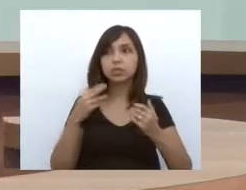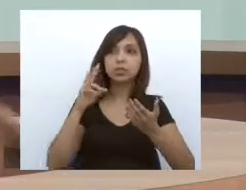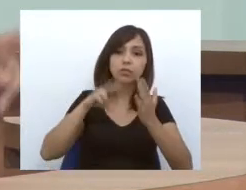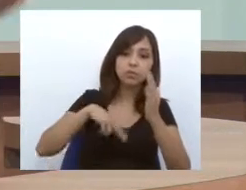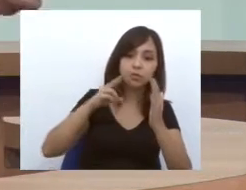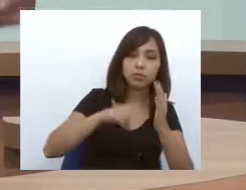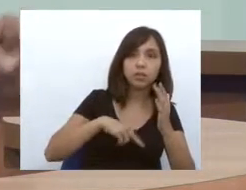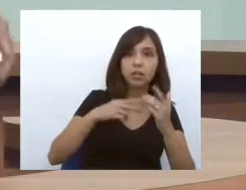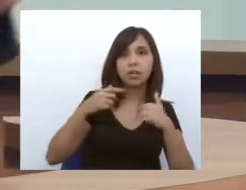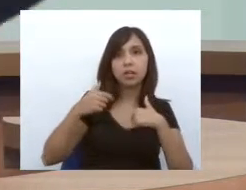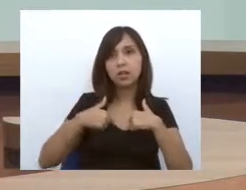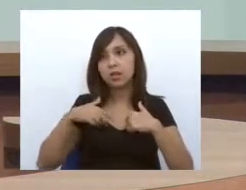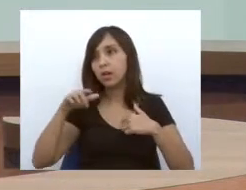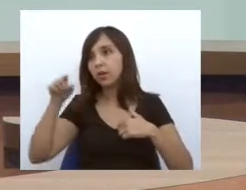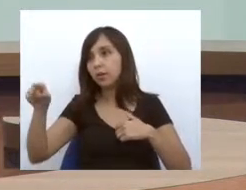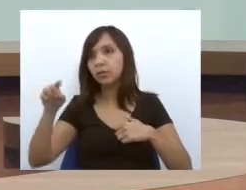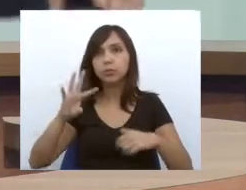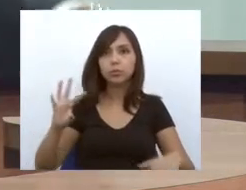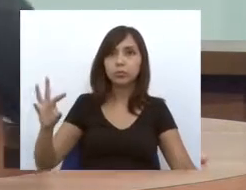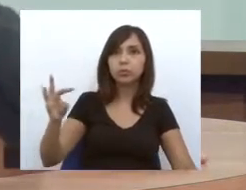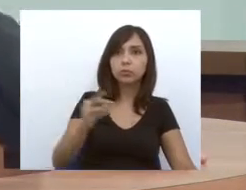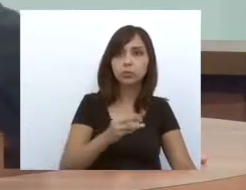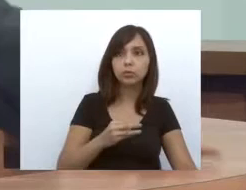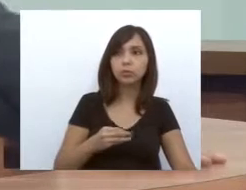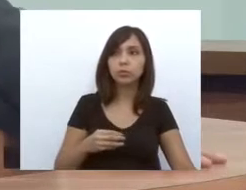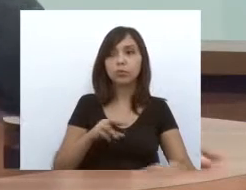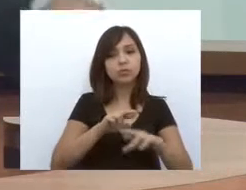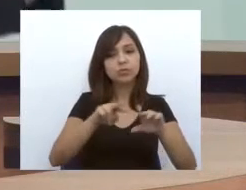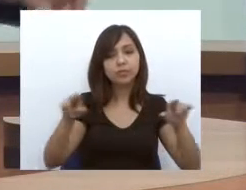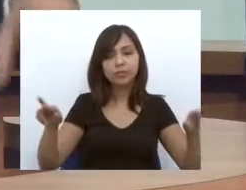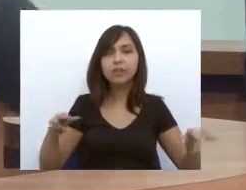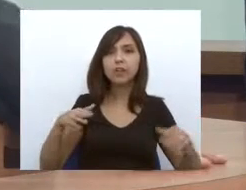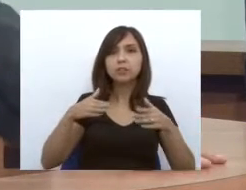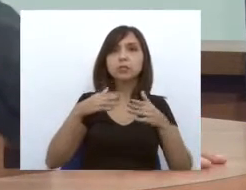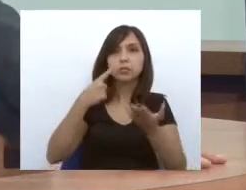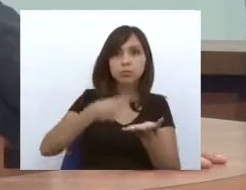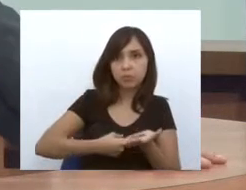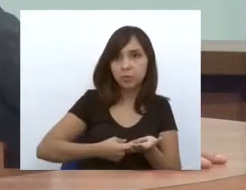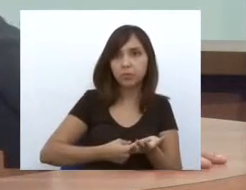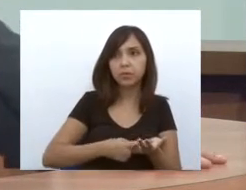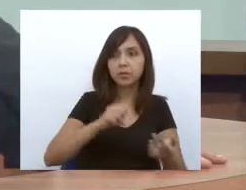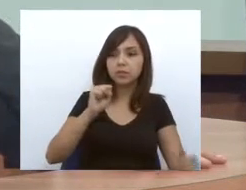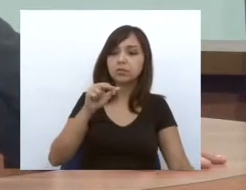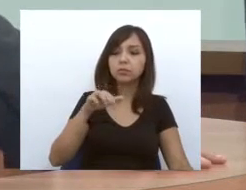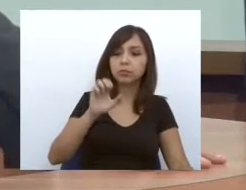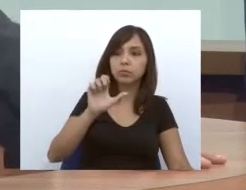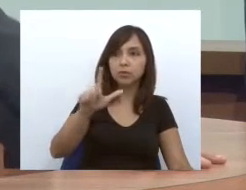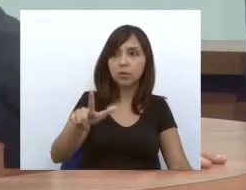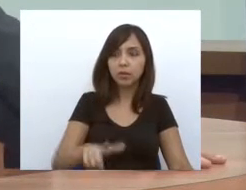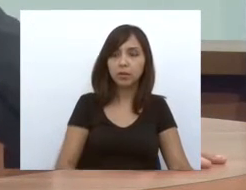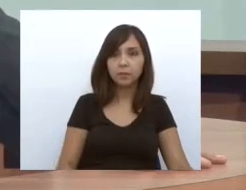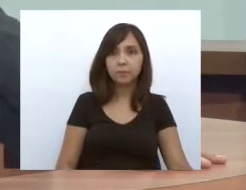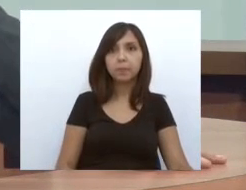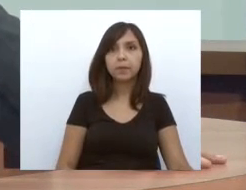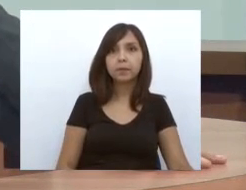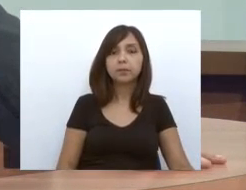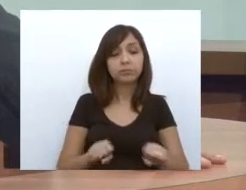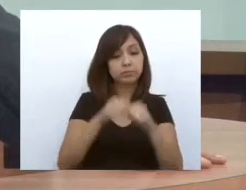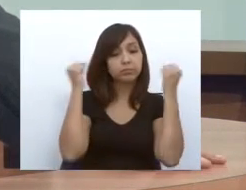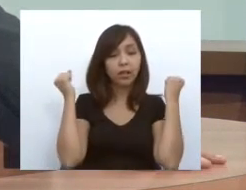Marcelo Seminaldo, Geraldo Celestino, o senhor e diversos outros vereadores, incluindo o vereador Samuel Vasconcelos. Quebrou o